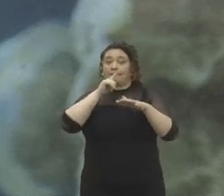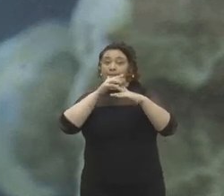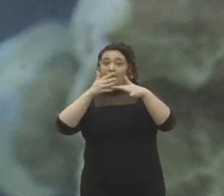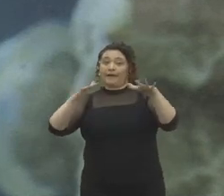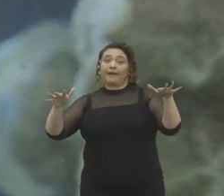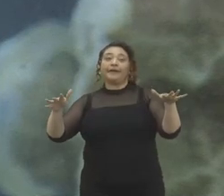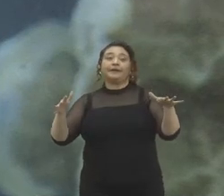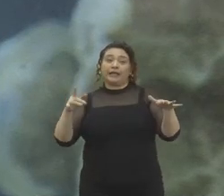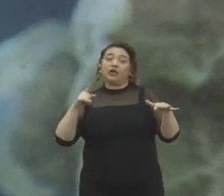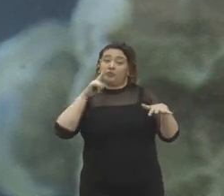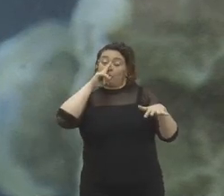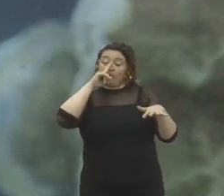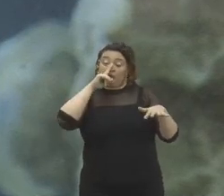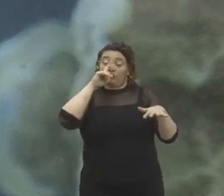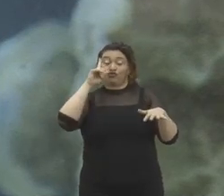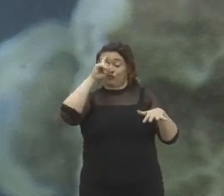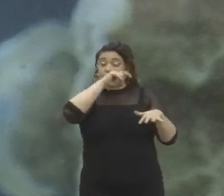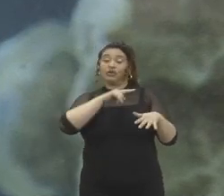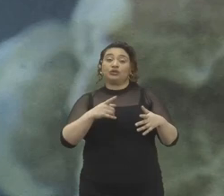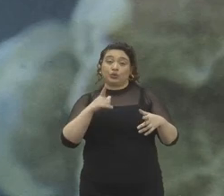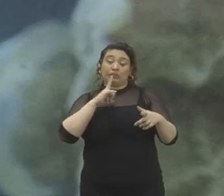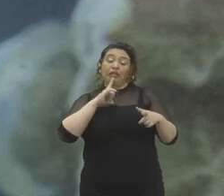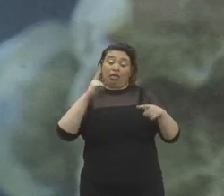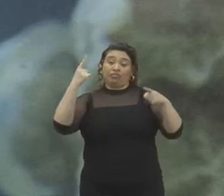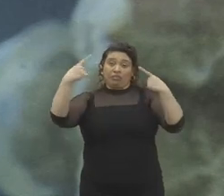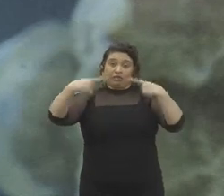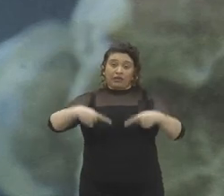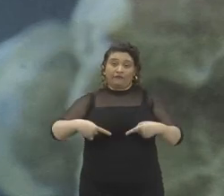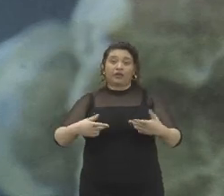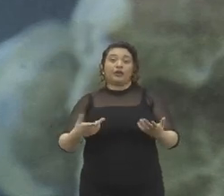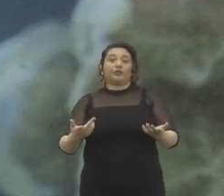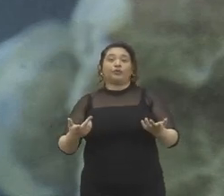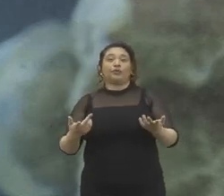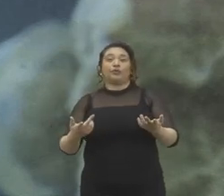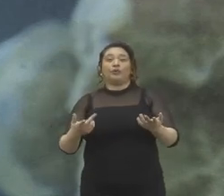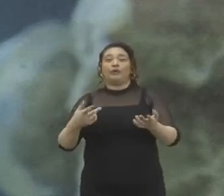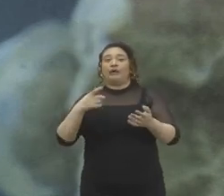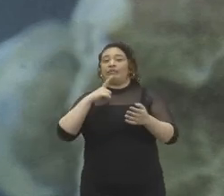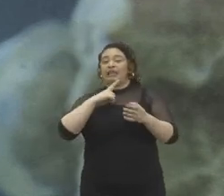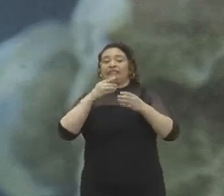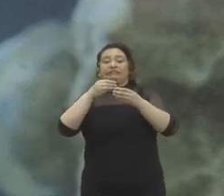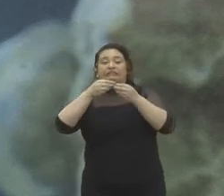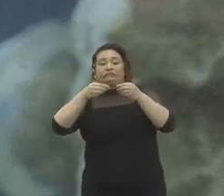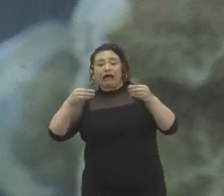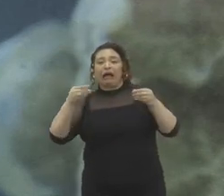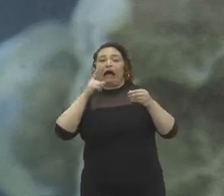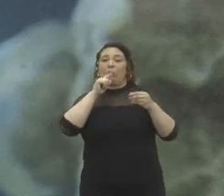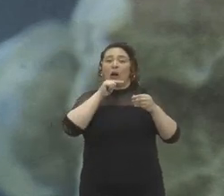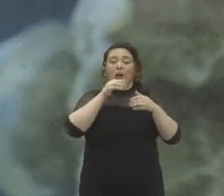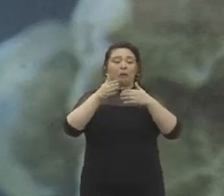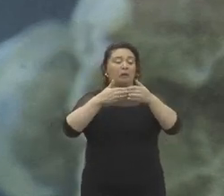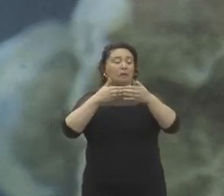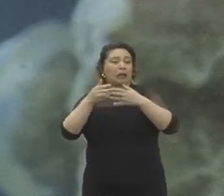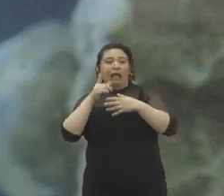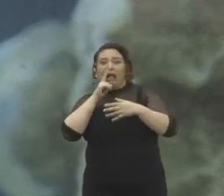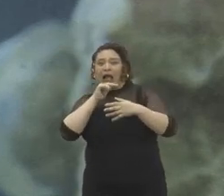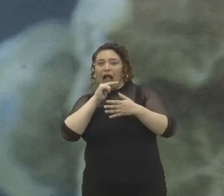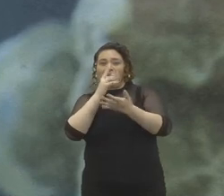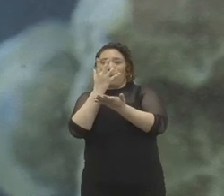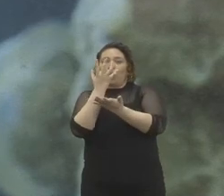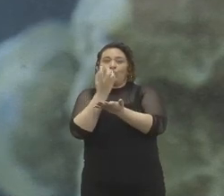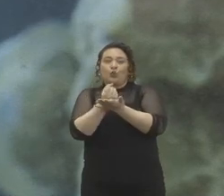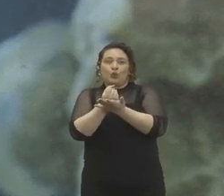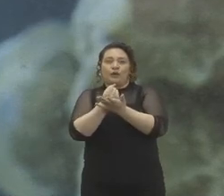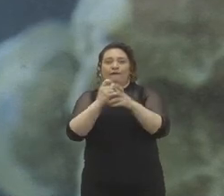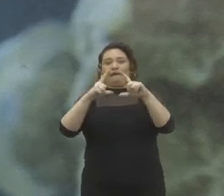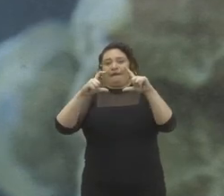Marinho Você tem o desafio da da da enfim do sal da água qualquer gota de água salgada Numa